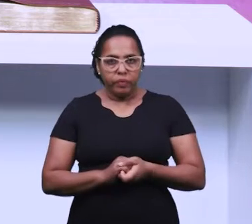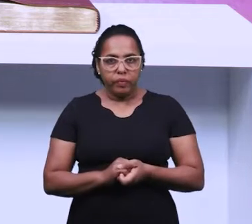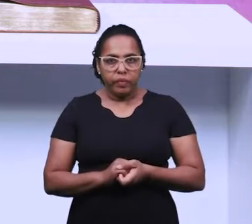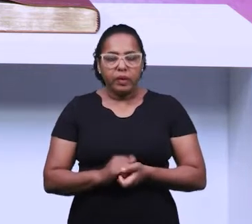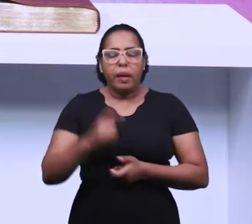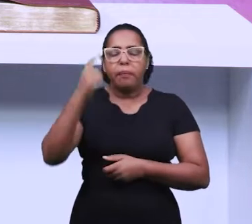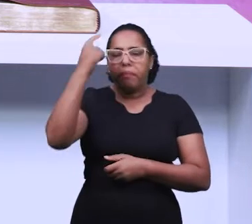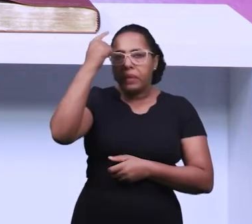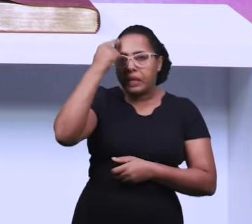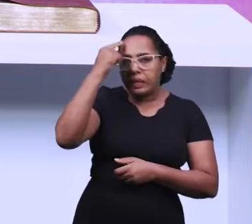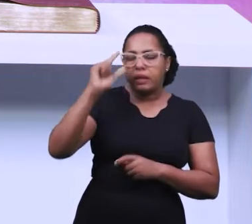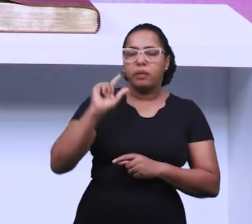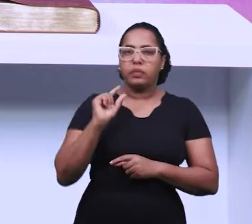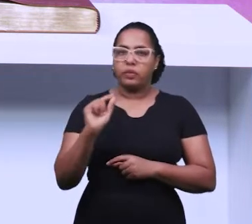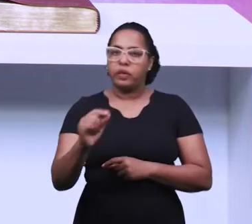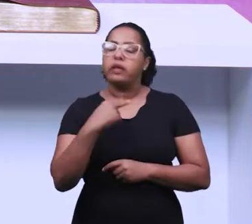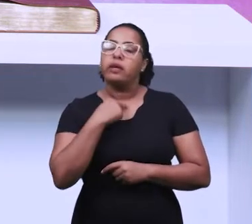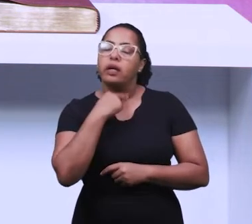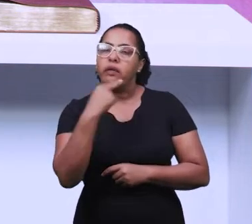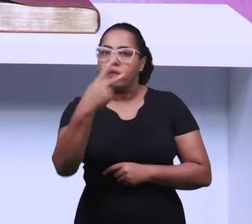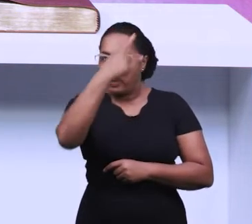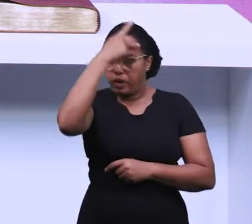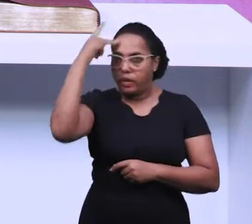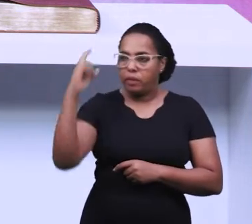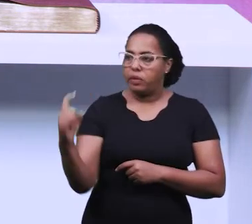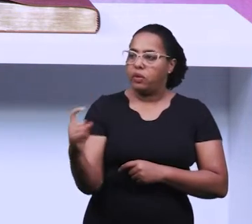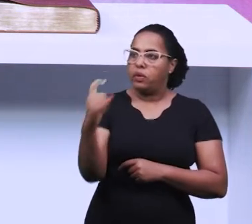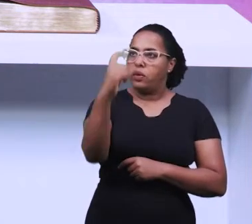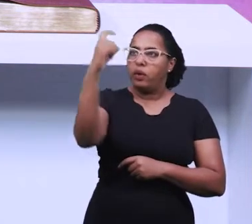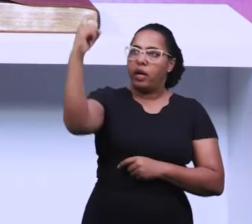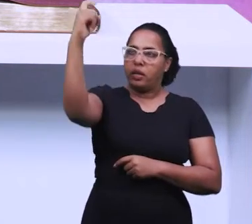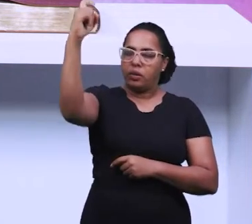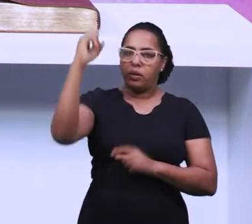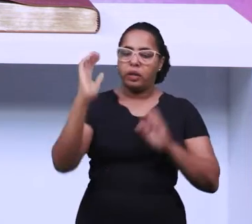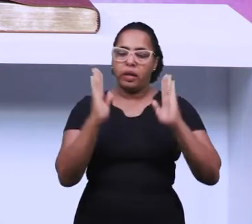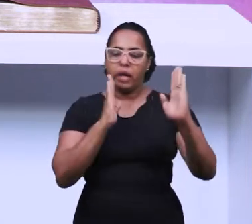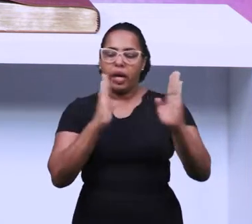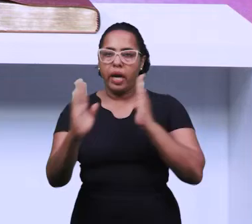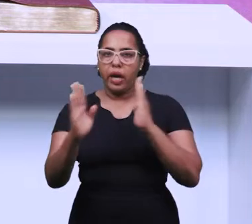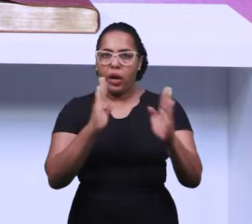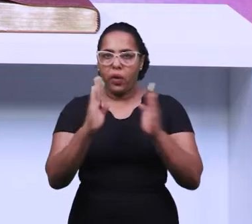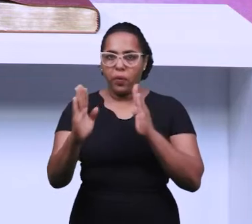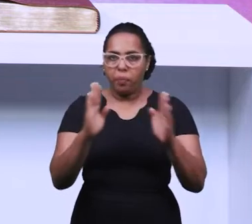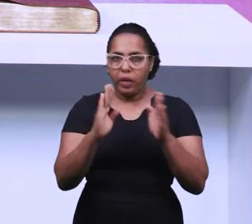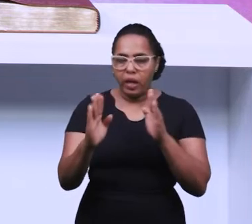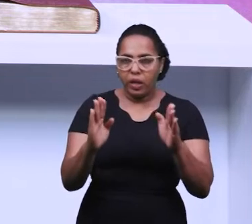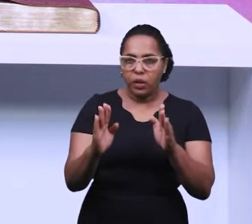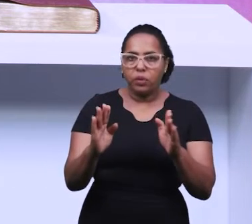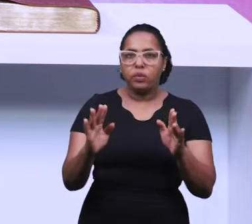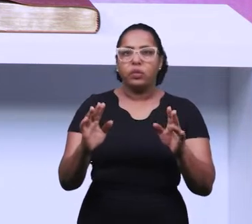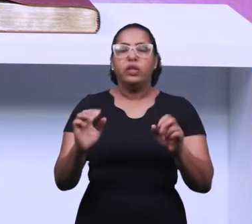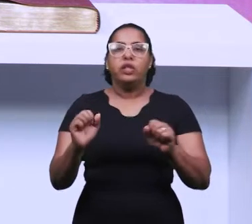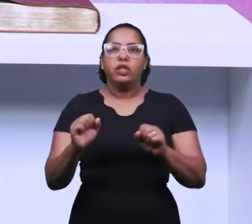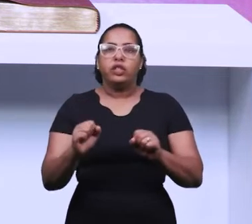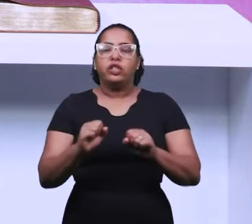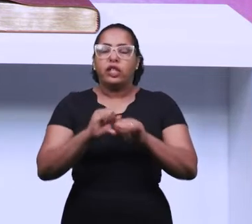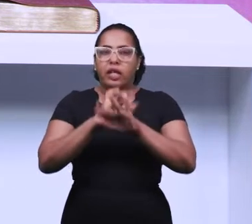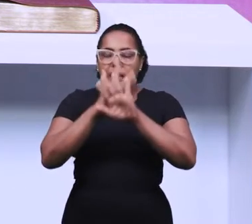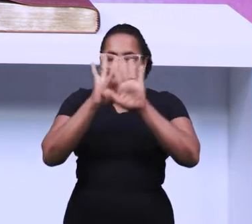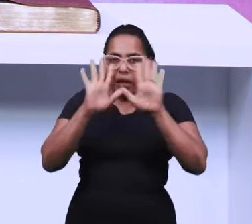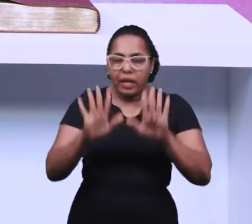evoluir. Vamos pensar que a voz adulta é um momento de maior estabilidade